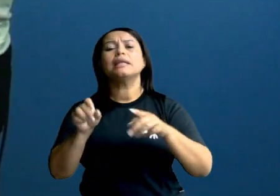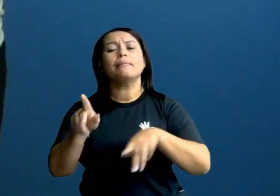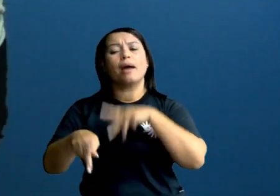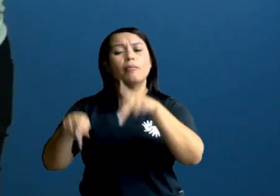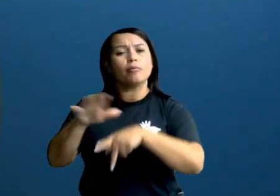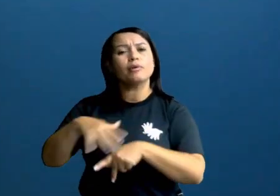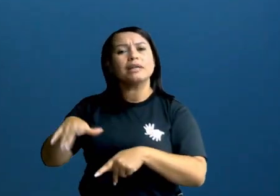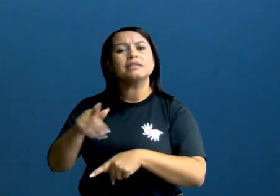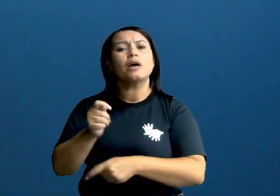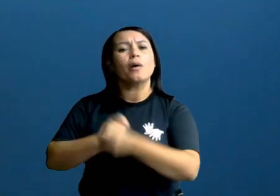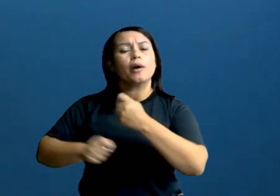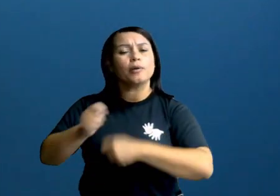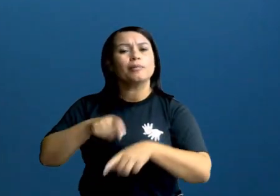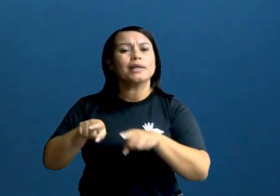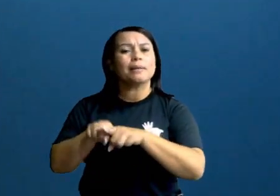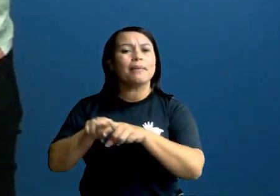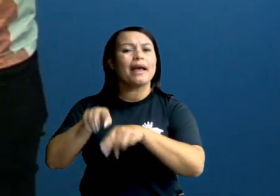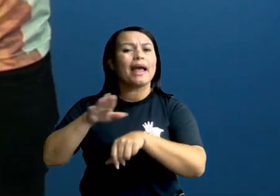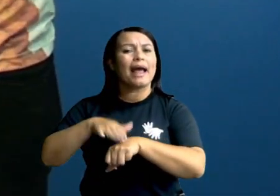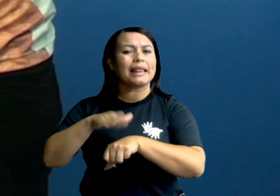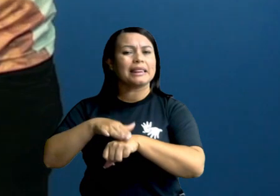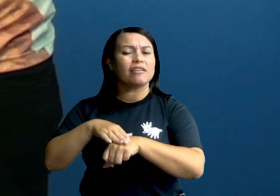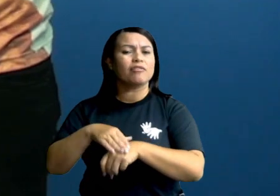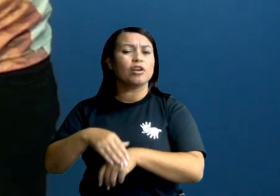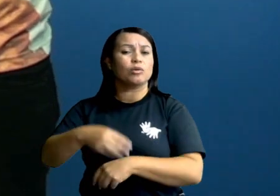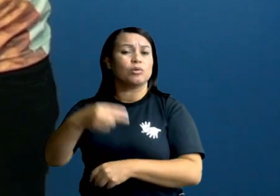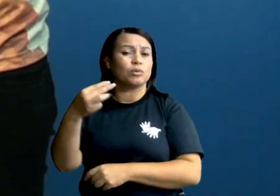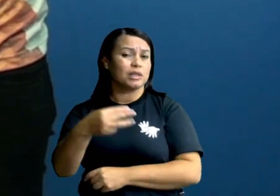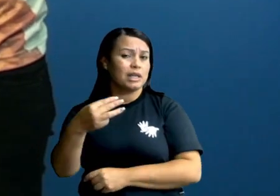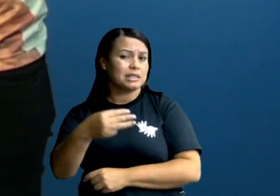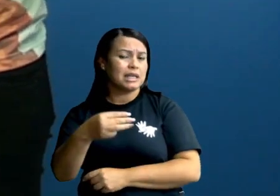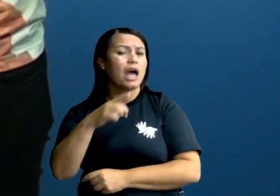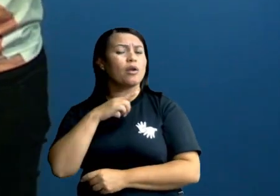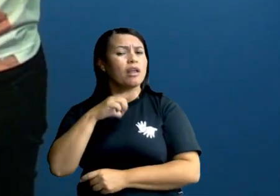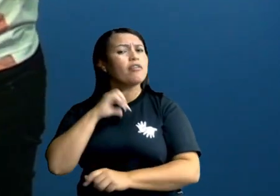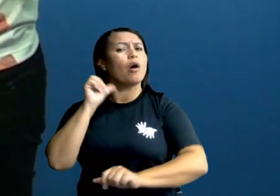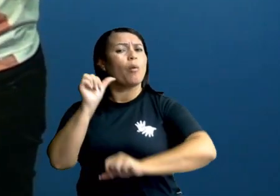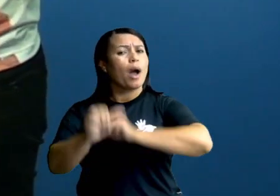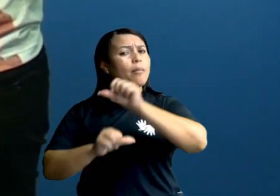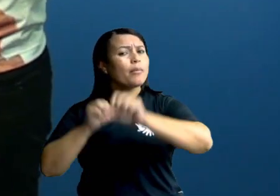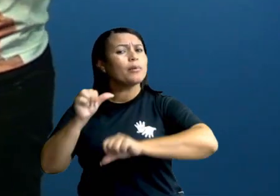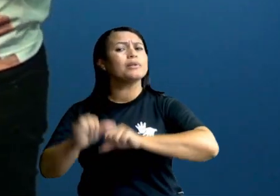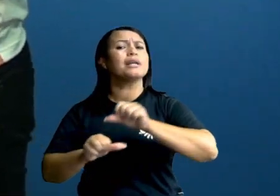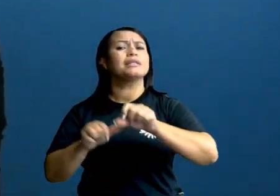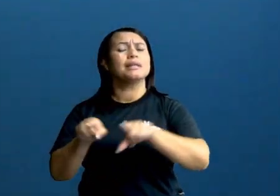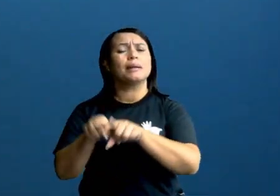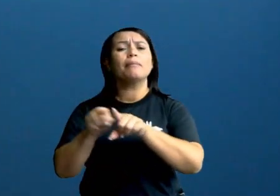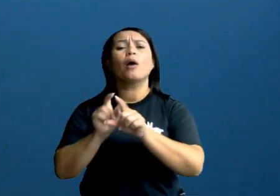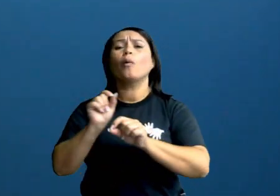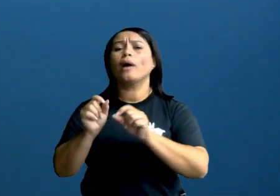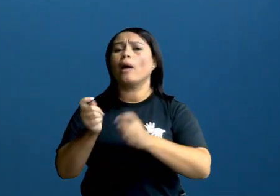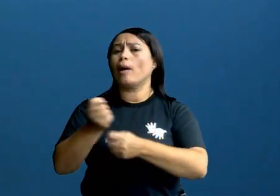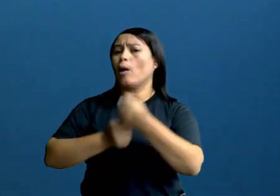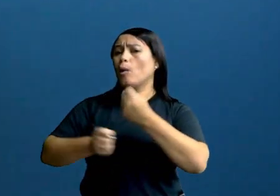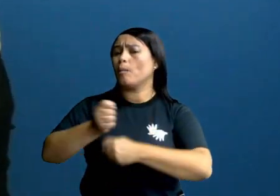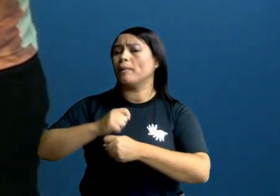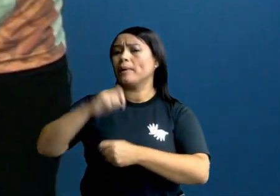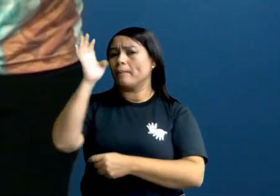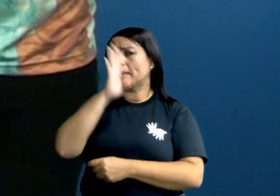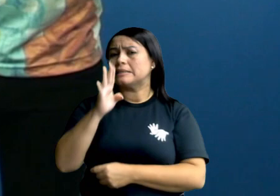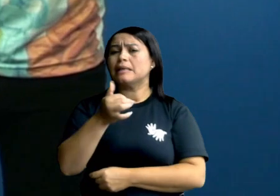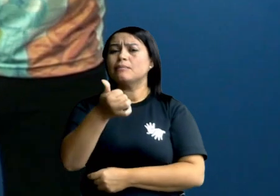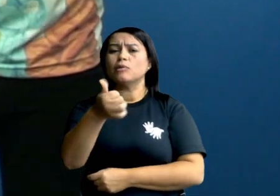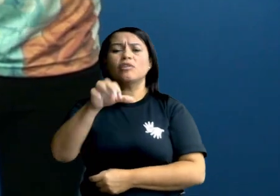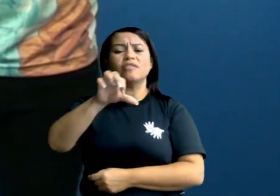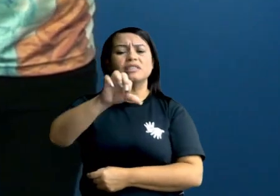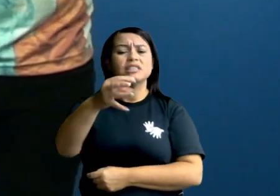economicamente ativa majoritariamente no setor terciário. Isso tem a ver com a mudança no padrão da economia brasileira. Em 1940, o Brasil ainda